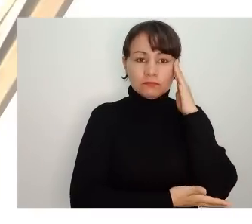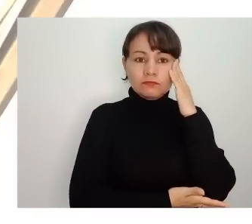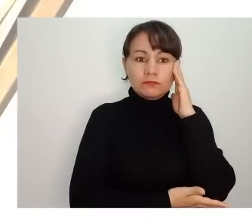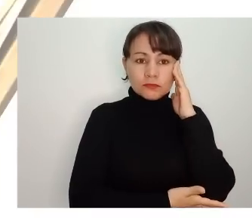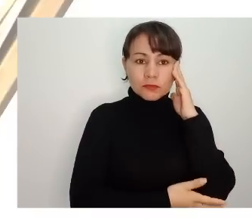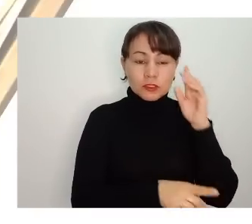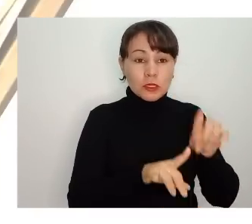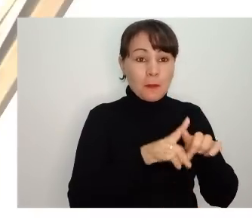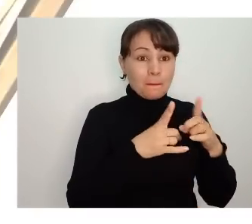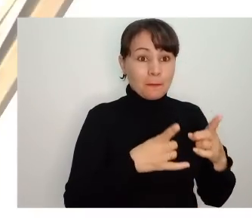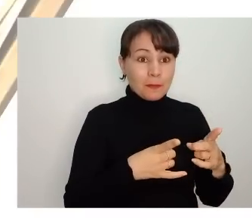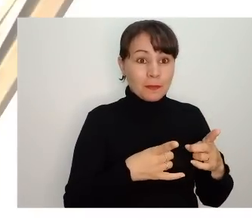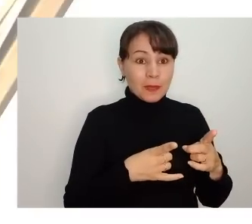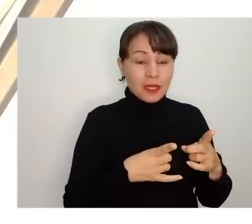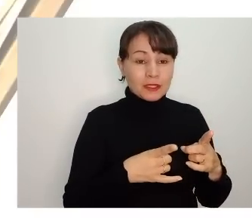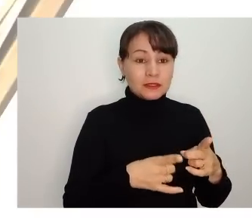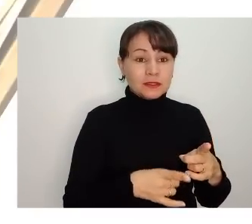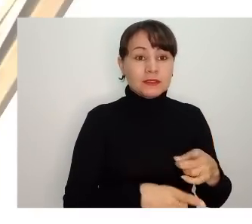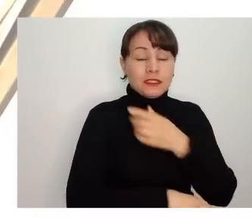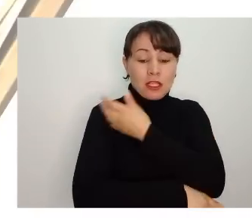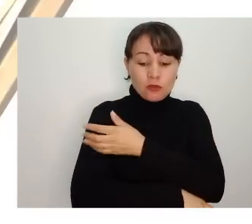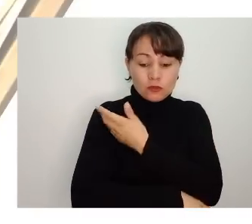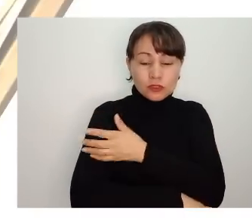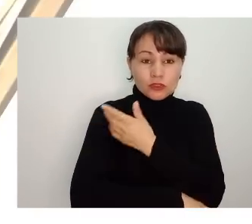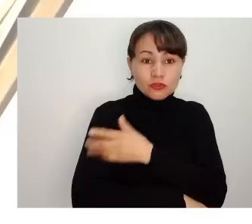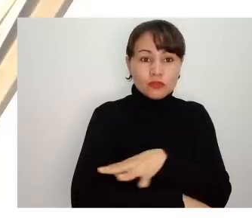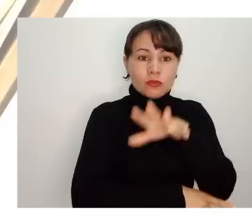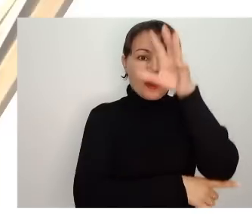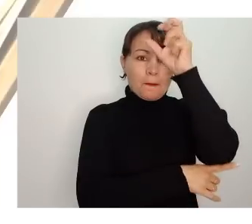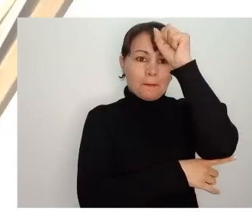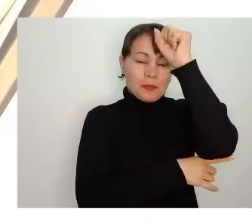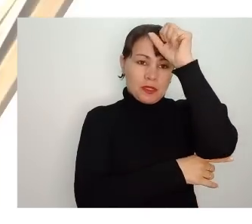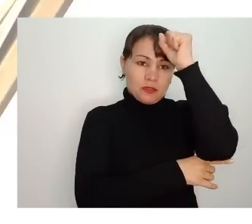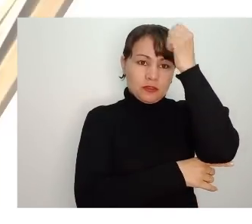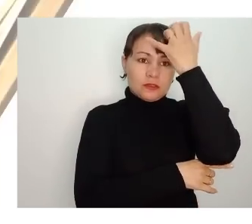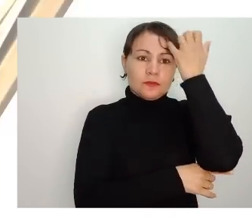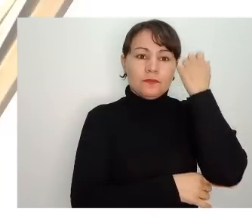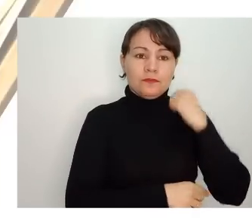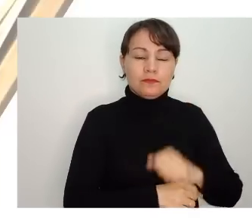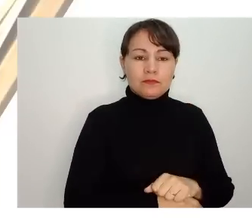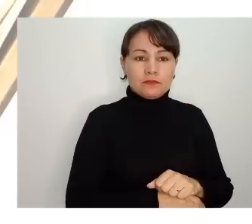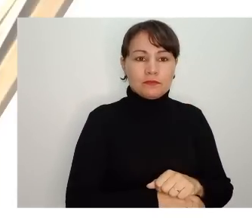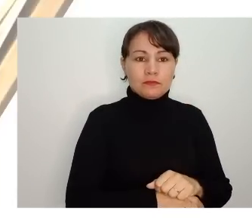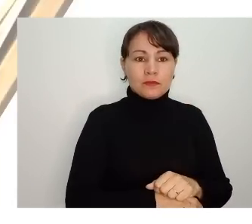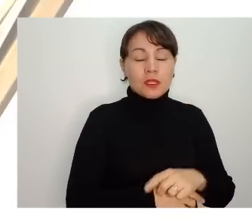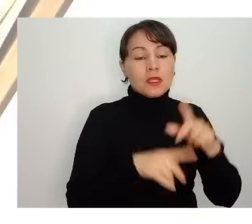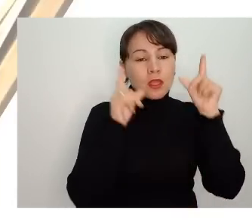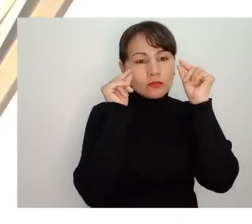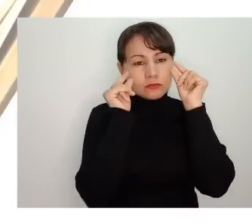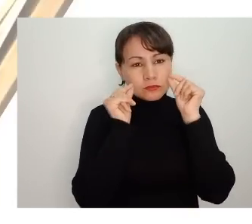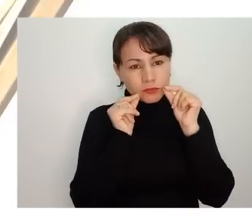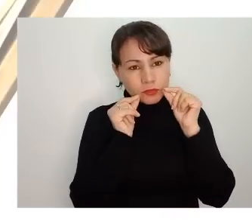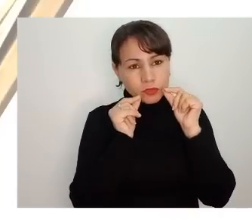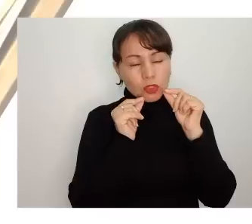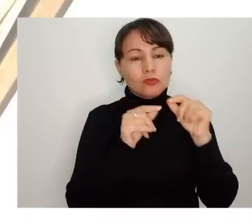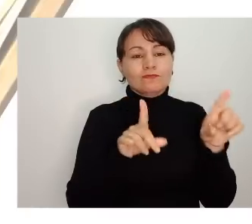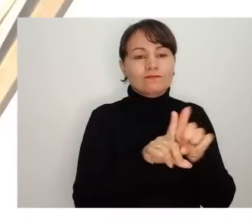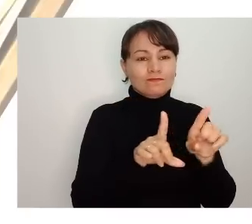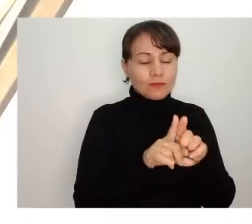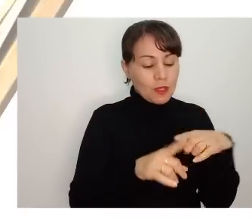entende, mas é durante o estudo solitário que ele aprende. E é óbvio, né, que o sono é